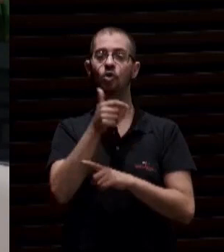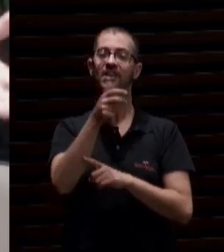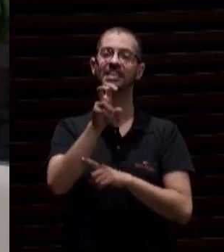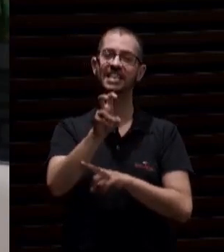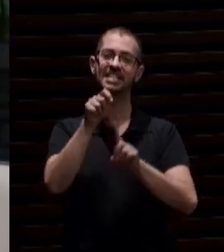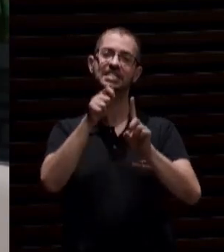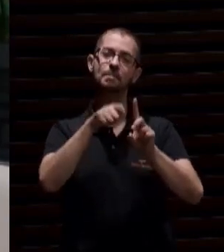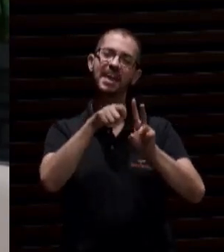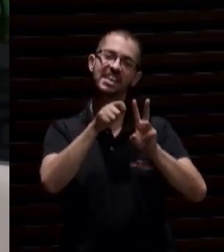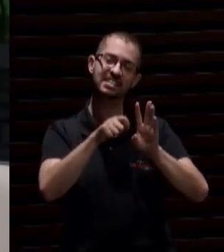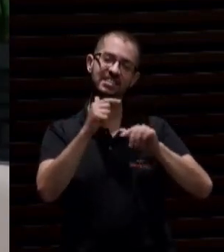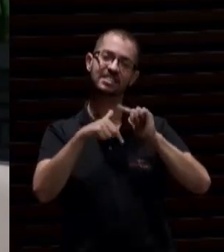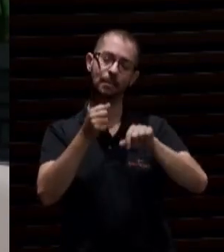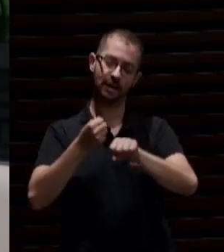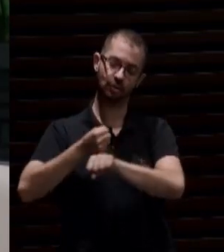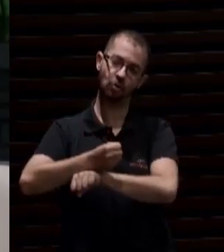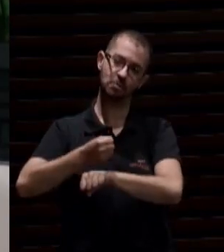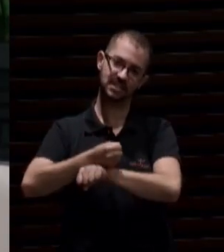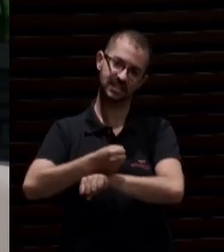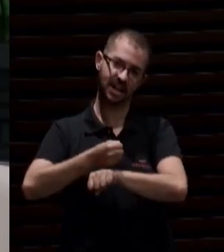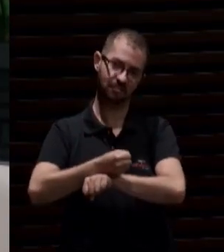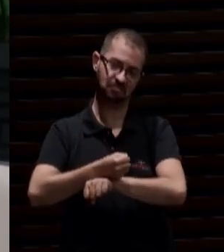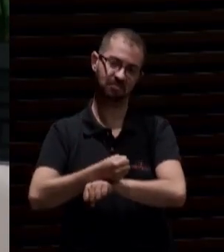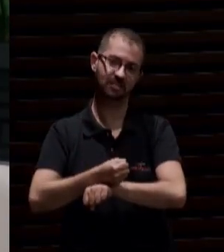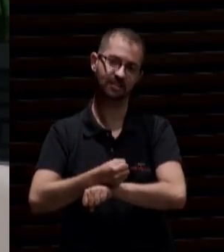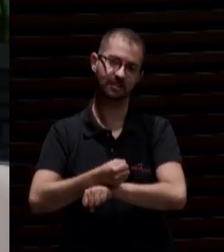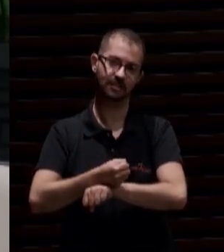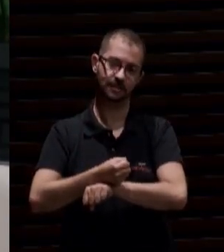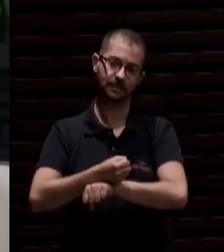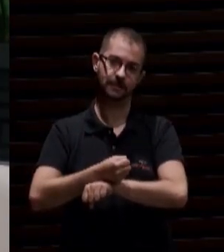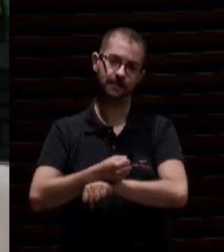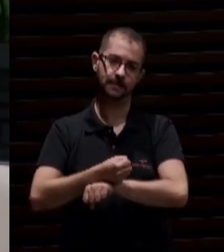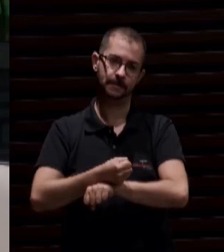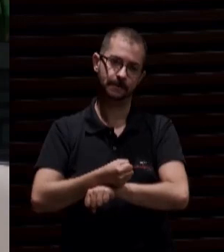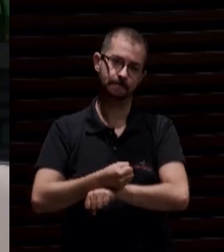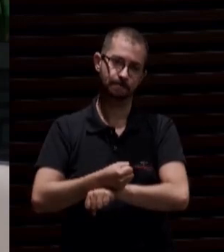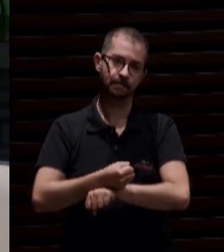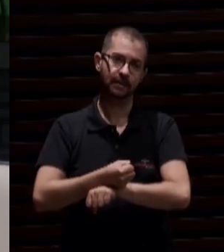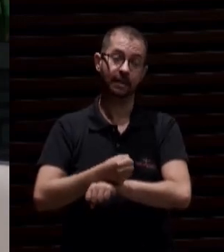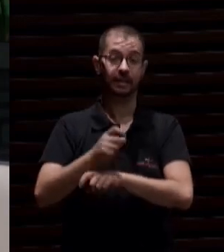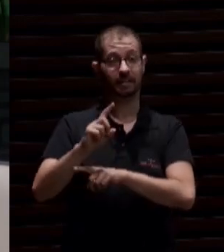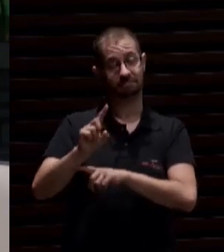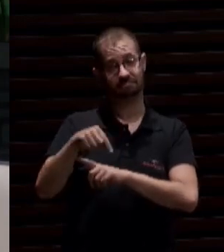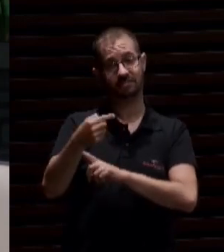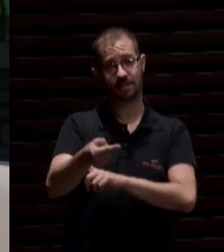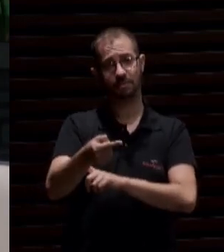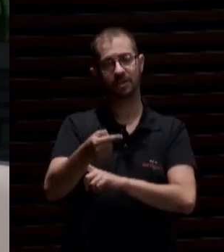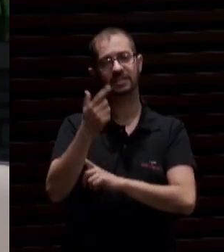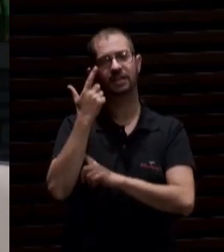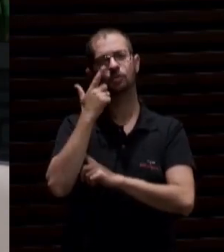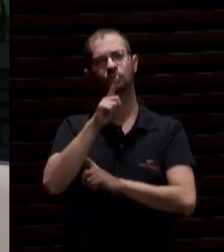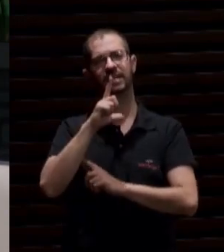trabalhando como escravo na mão do senhor, que até então ele trabalhava como traficante de escravos. Até que, de alguma forma, ele consegue